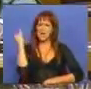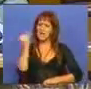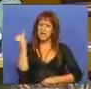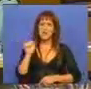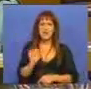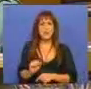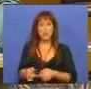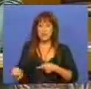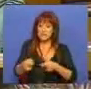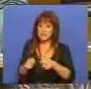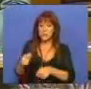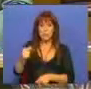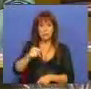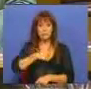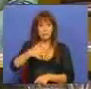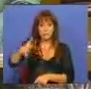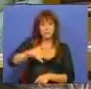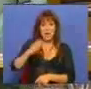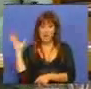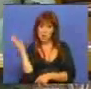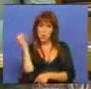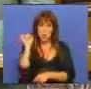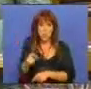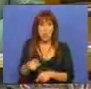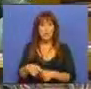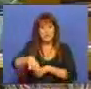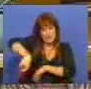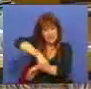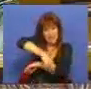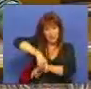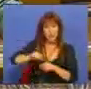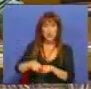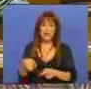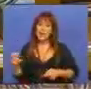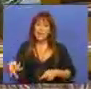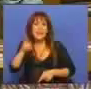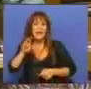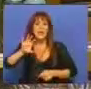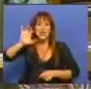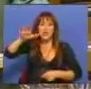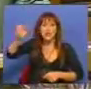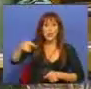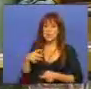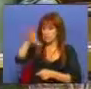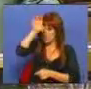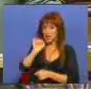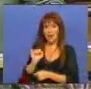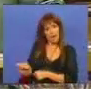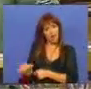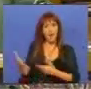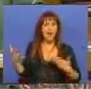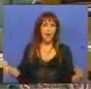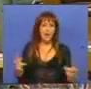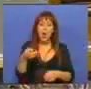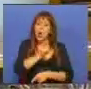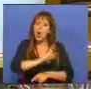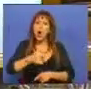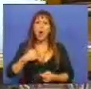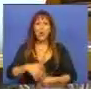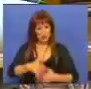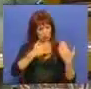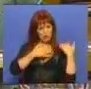Instituto de Gestão do Património Cultural e Arquitetónico e das direções regionais do Ministério. Aqueles que